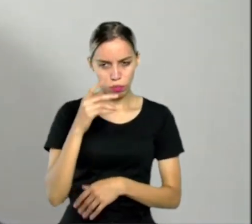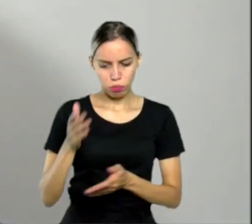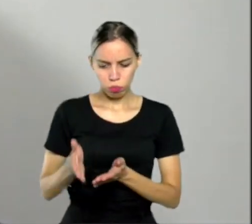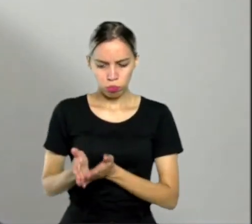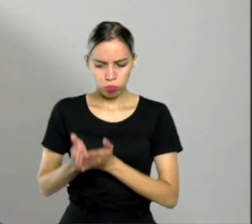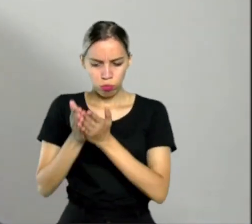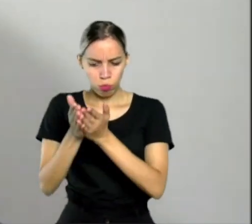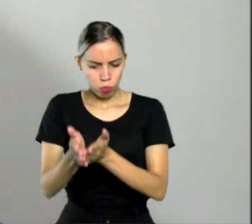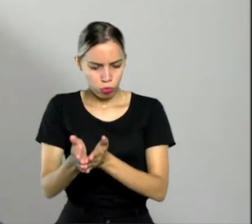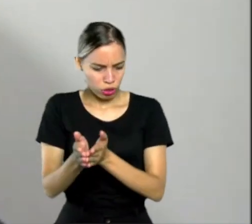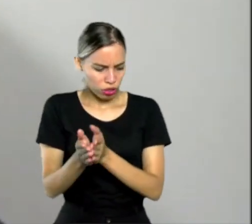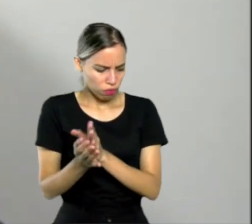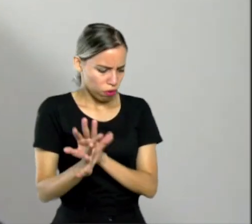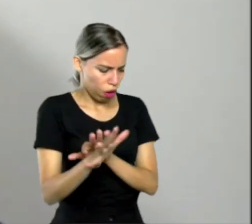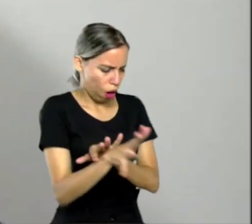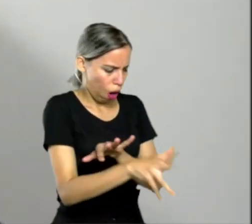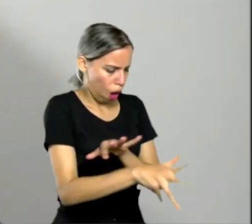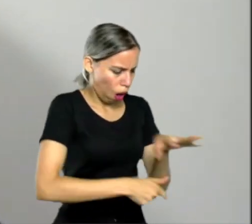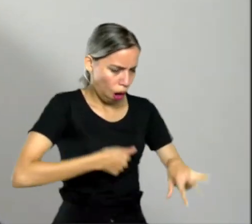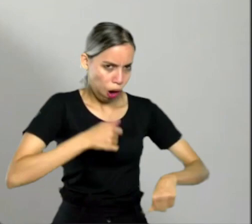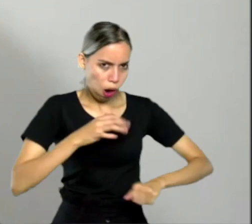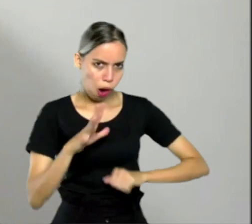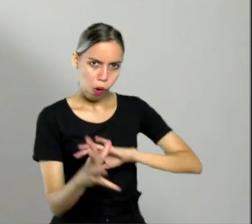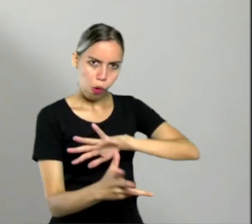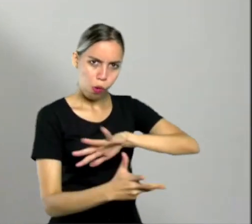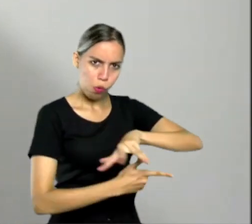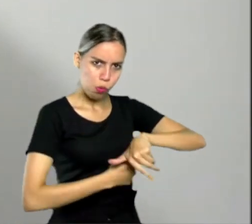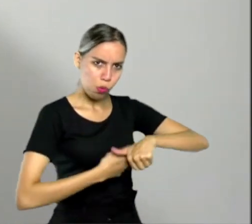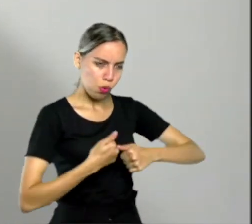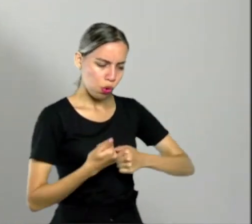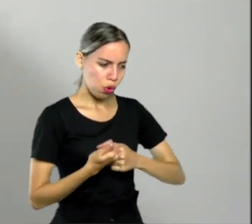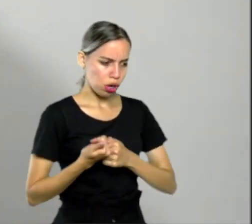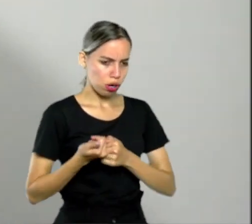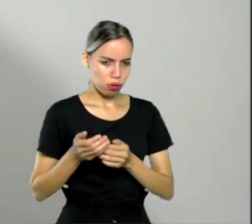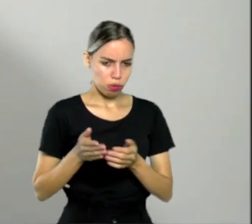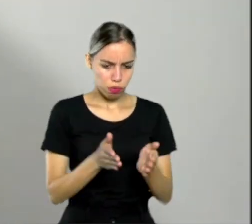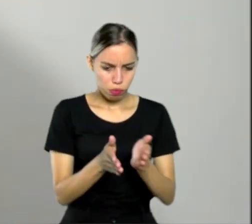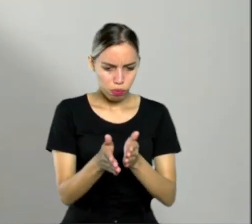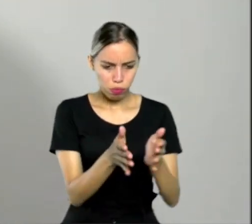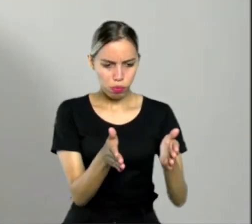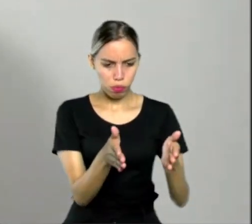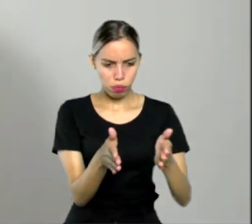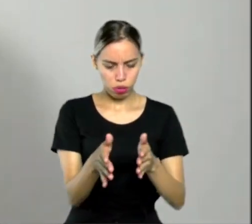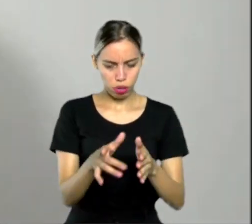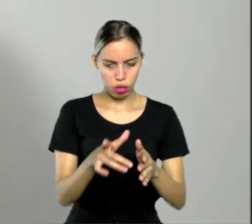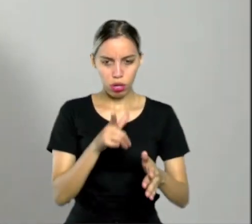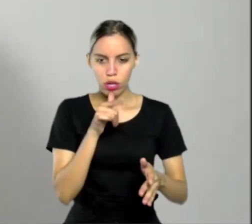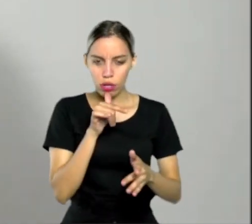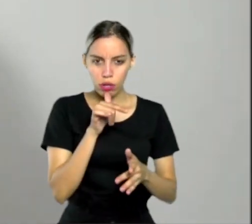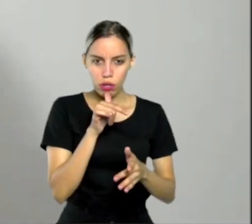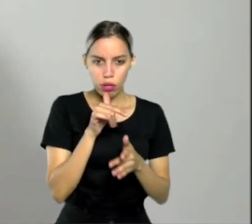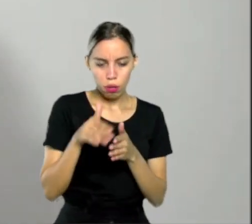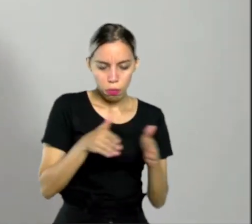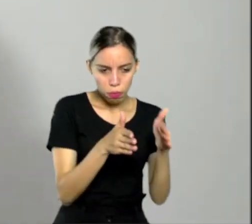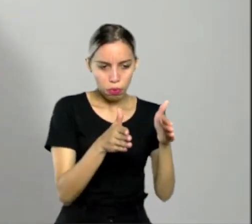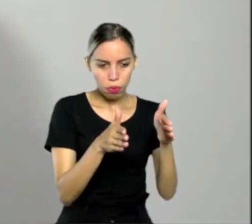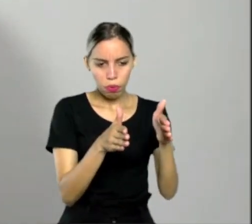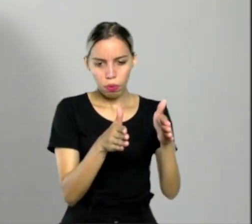as riquezas, desviam-no da sua trilha, transformam-no em brejo seco.